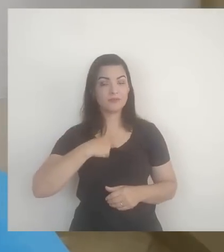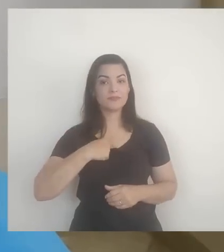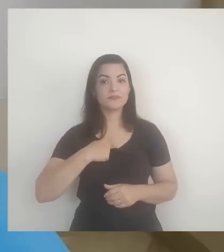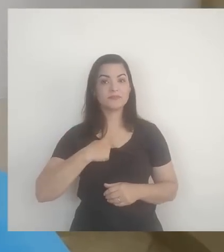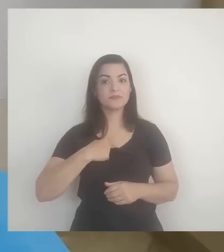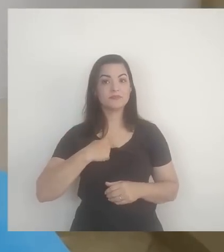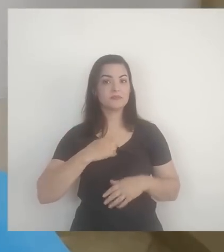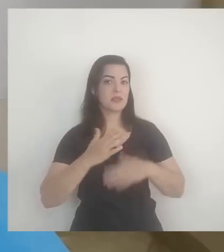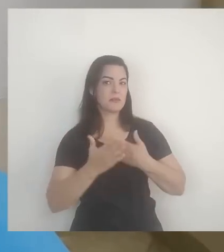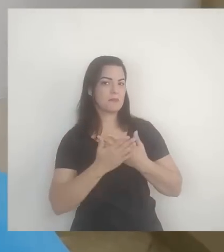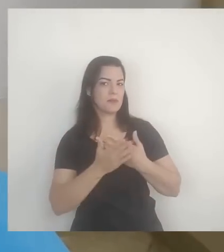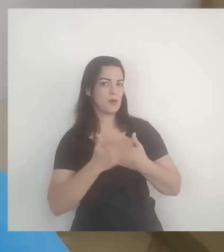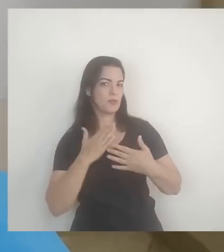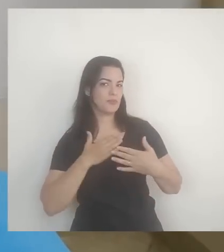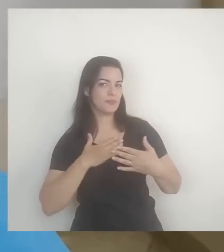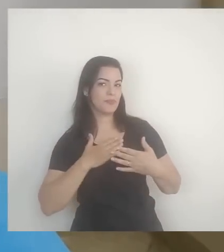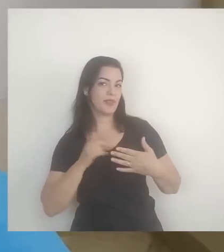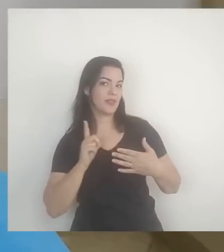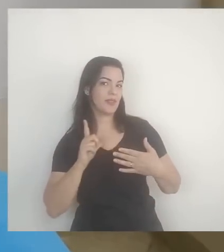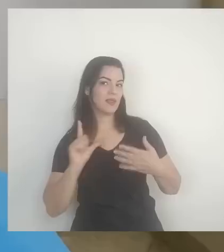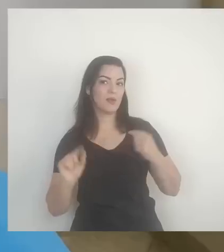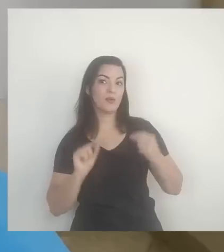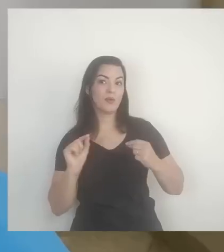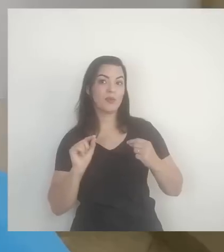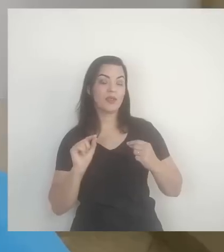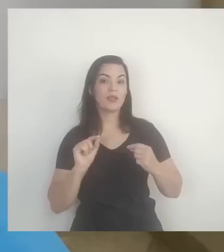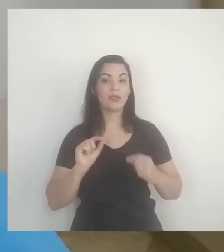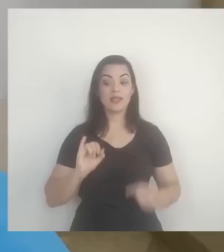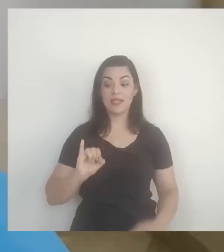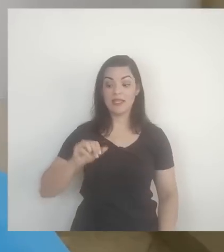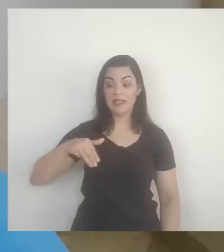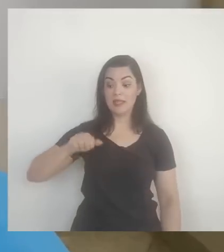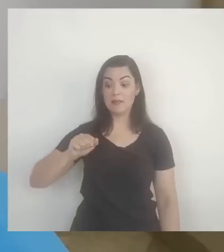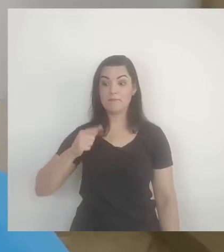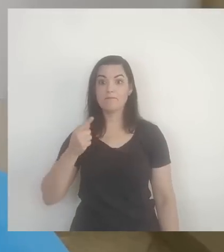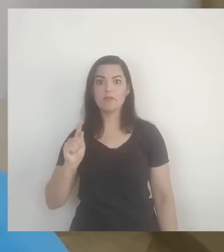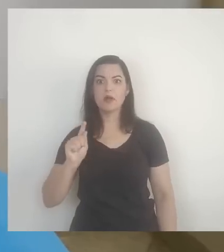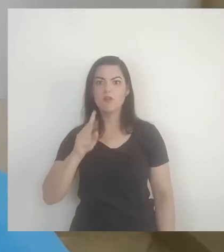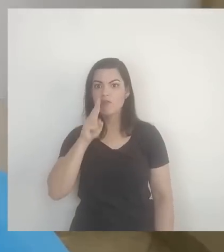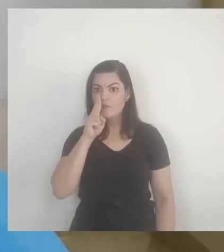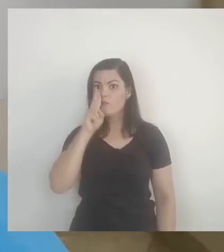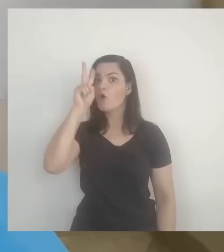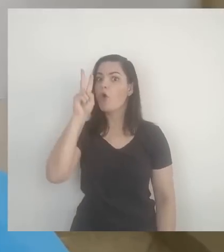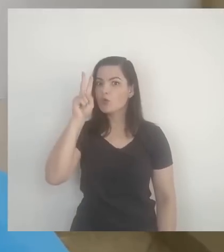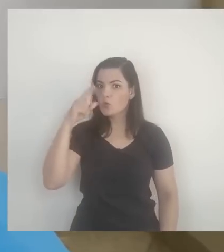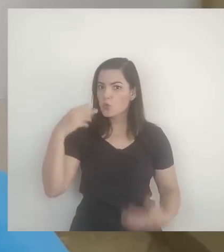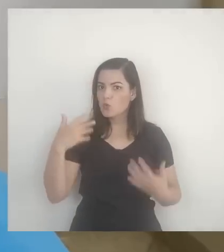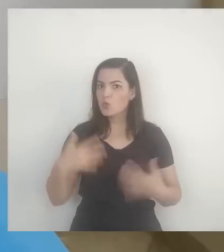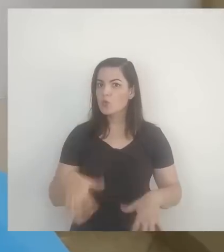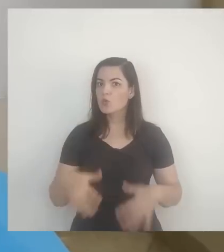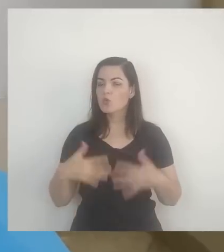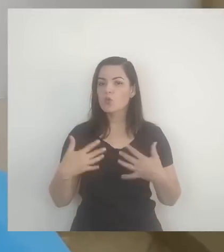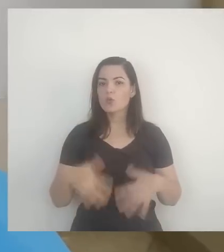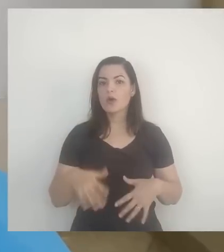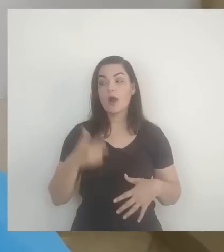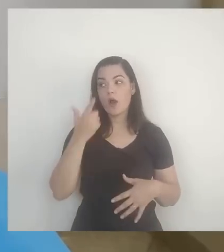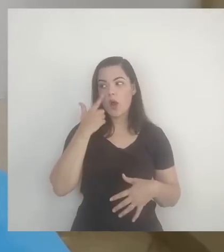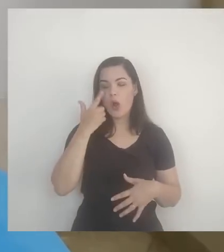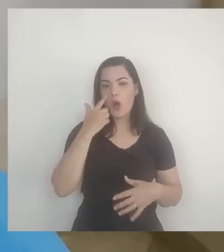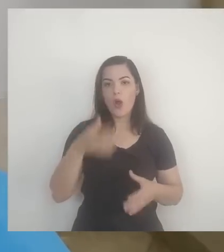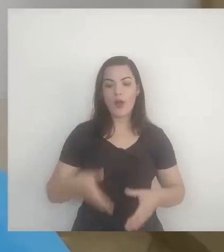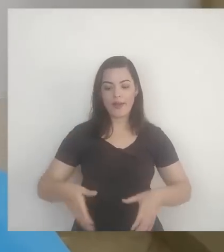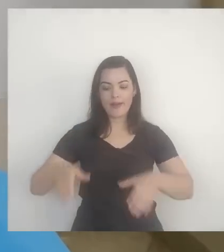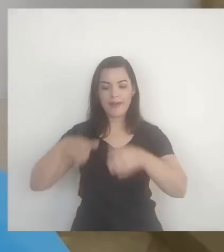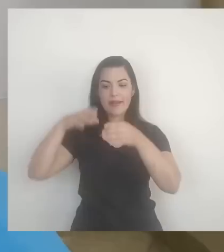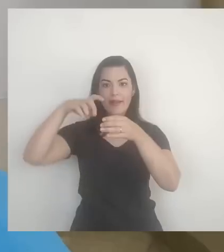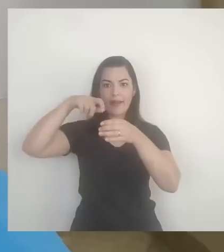Pro, tenho aqui na minha mão um super imã. Esse imã é muito poderoso. Então eu vou colocar ele aqui do